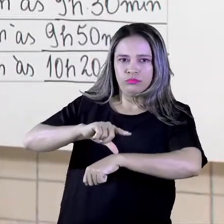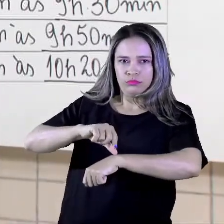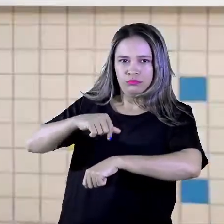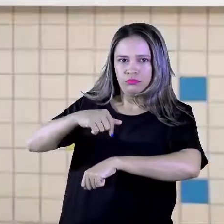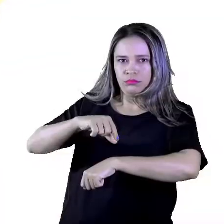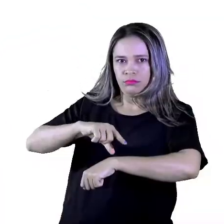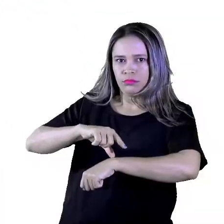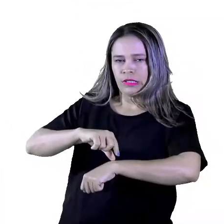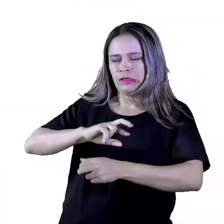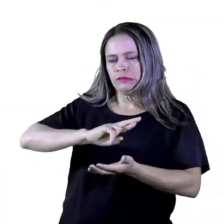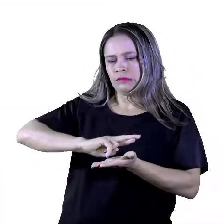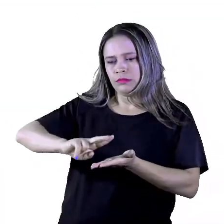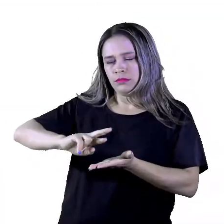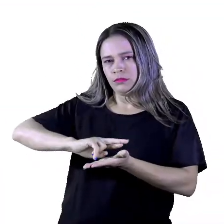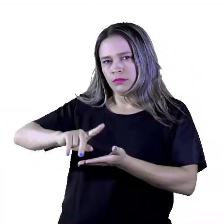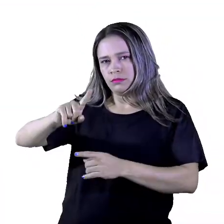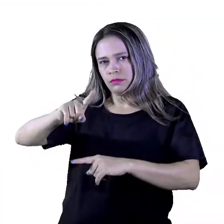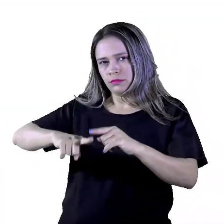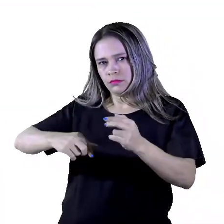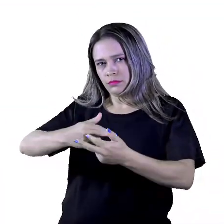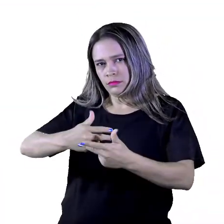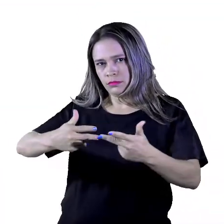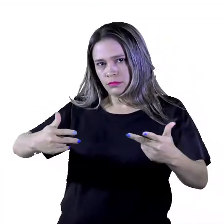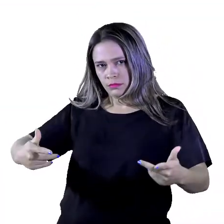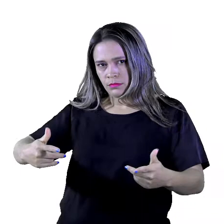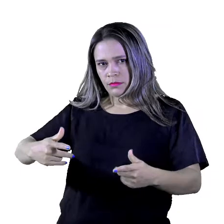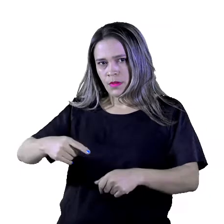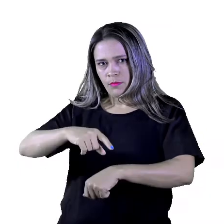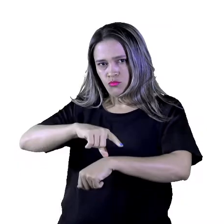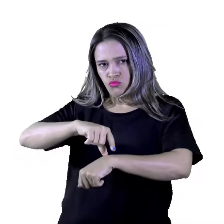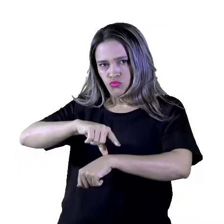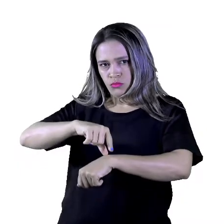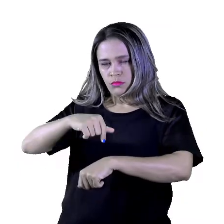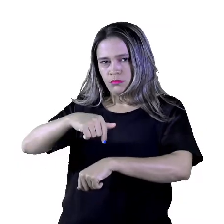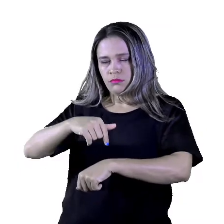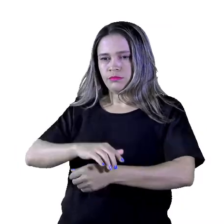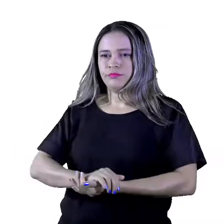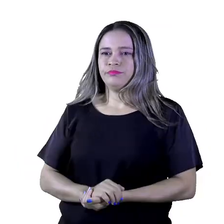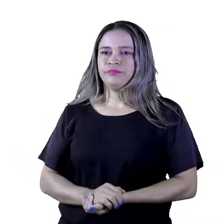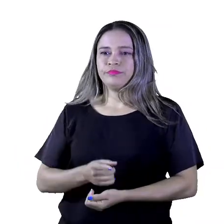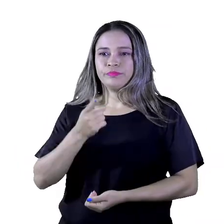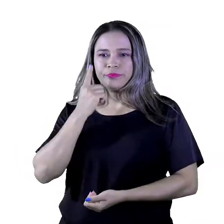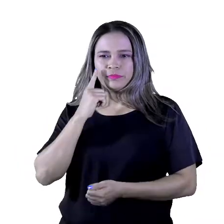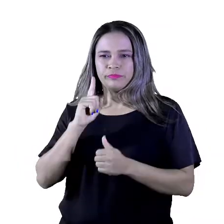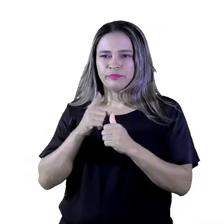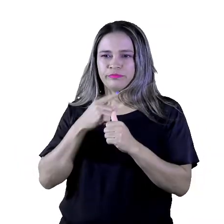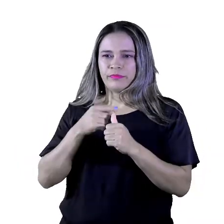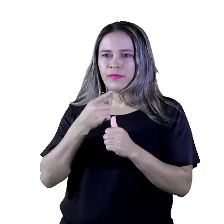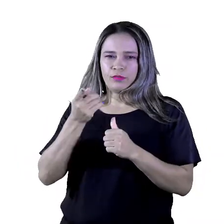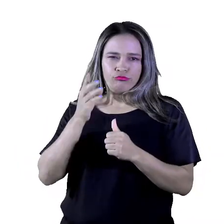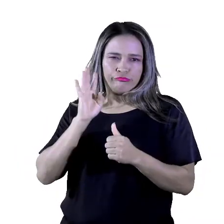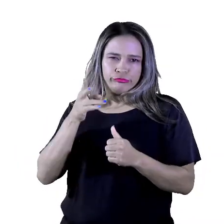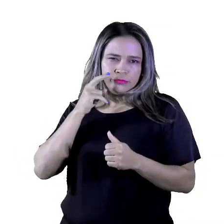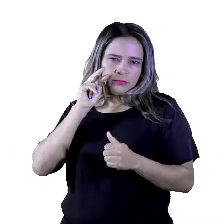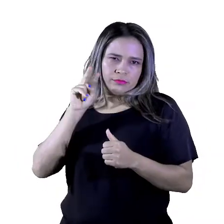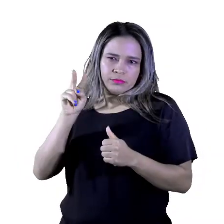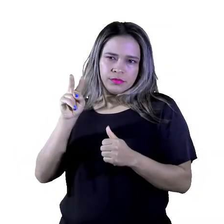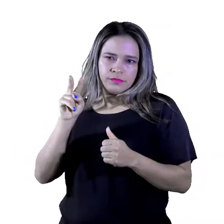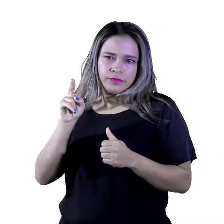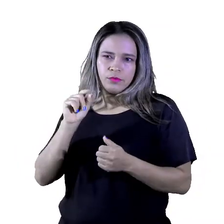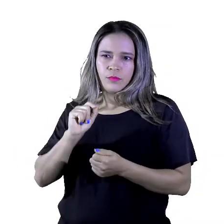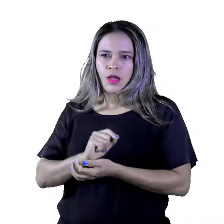temos diversos instrumentos para medir o tempo, Esses primeiros aí, quem nunca viu, por exemplo, uma